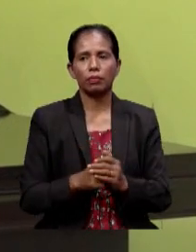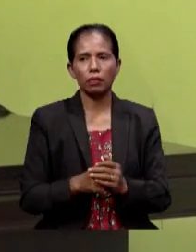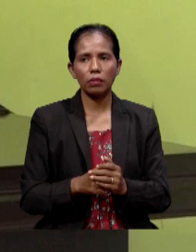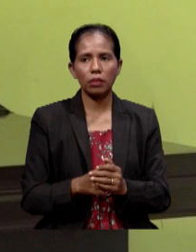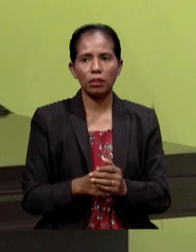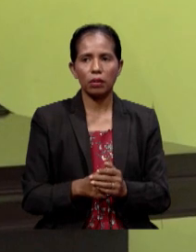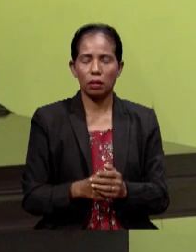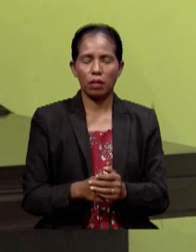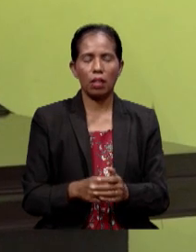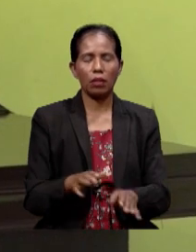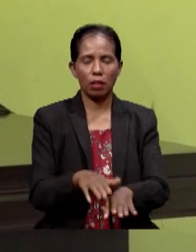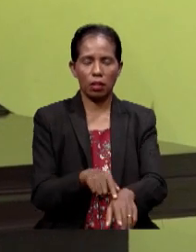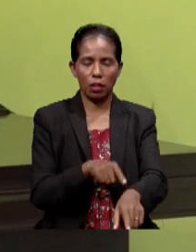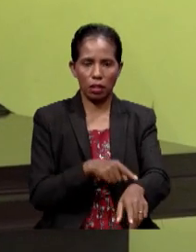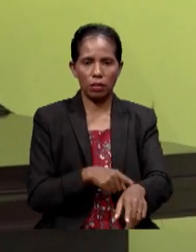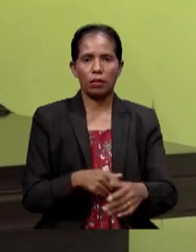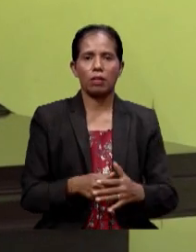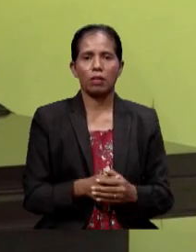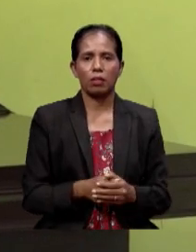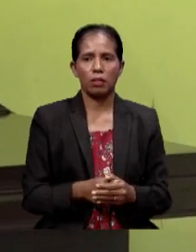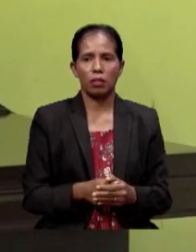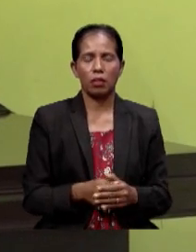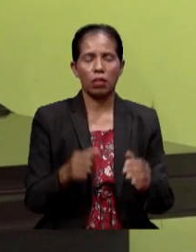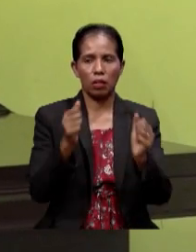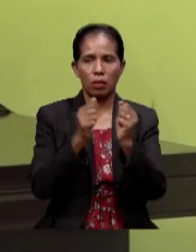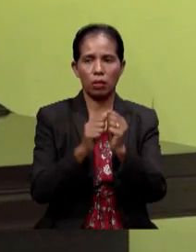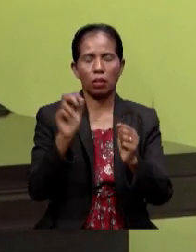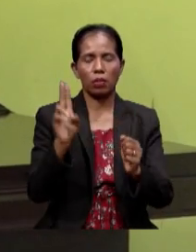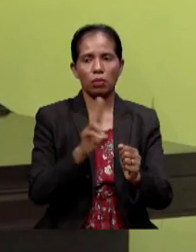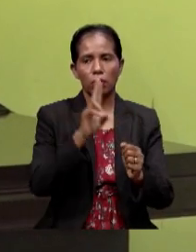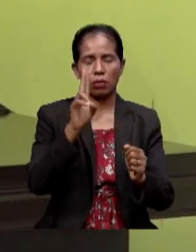lento, lá o ladia cantão, nia, ronia, usa nia